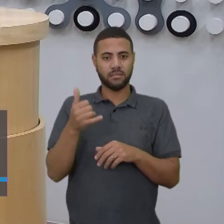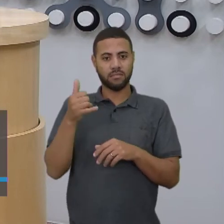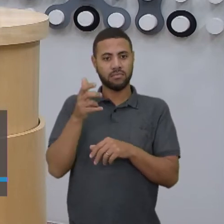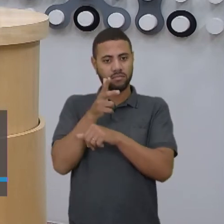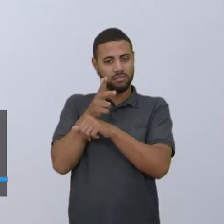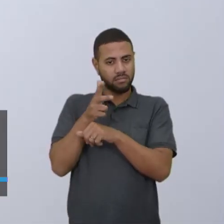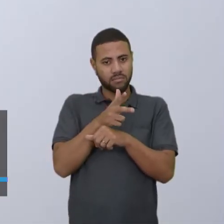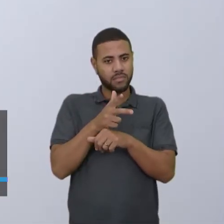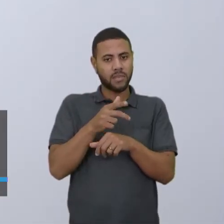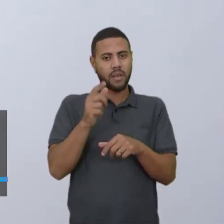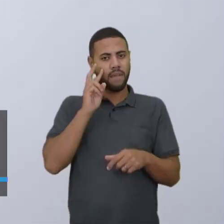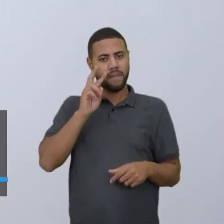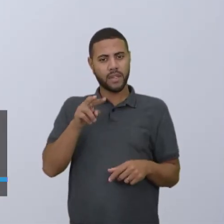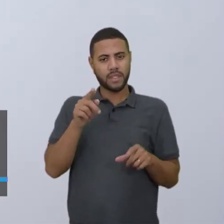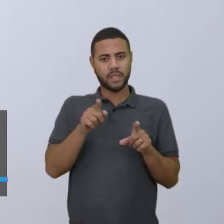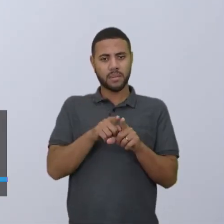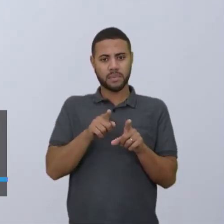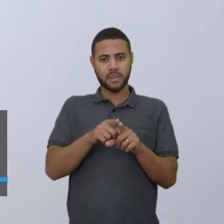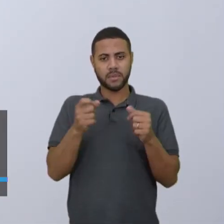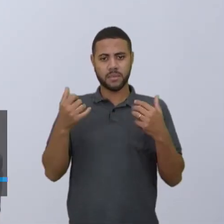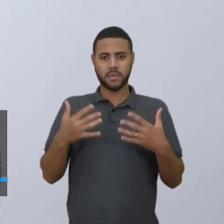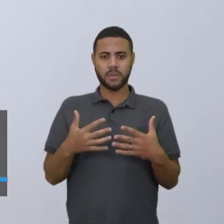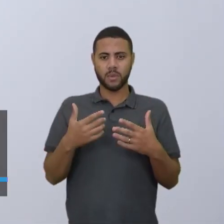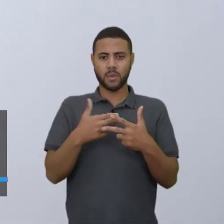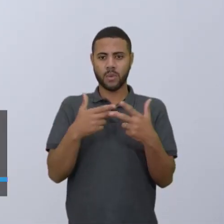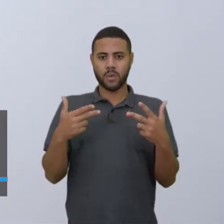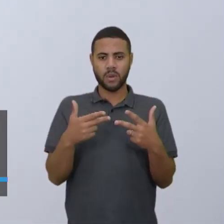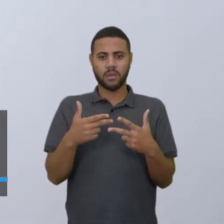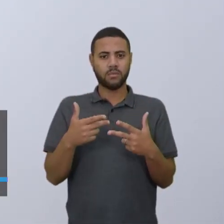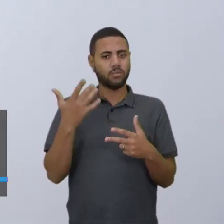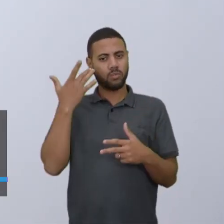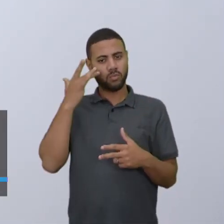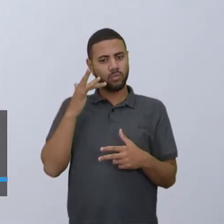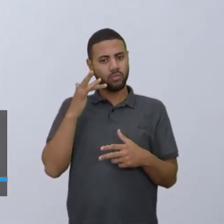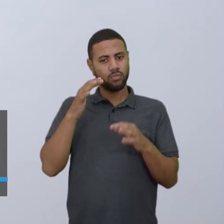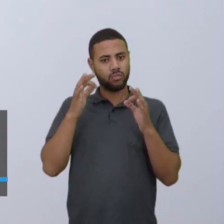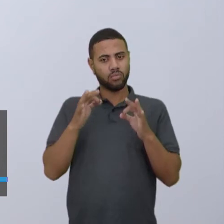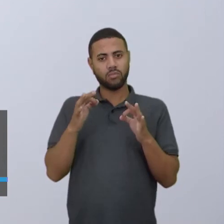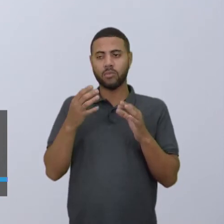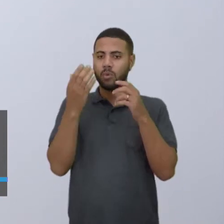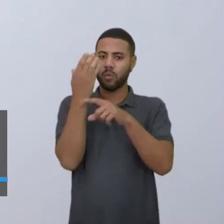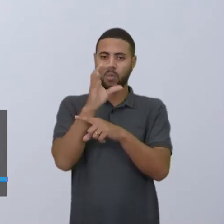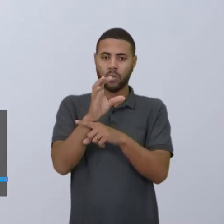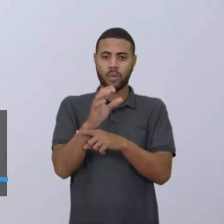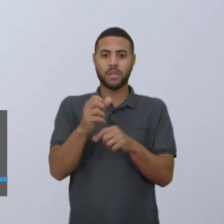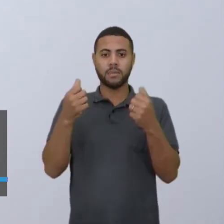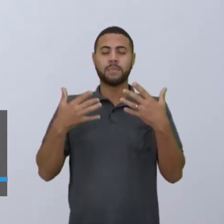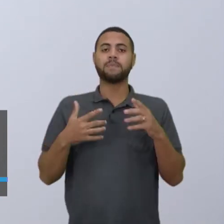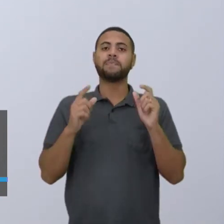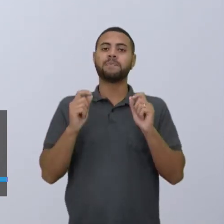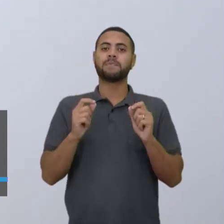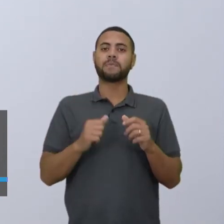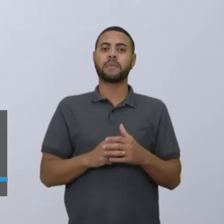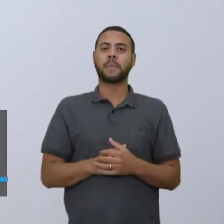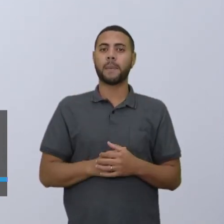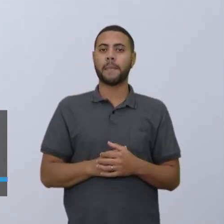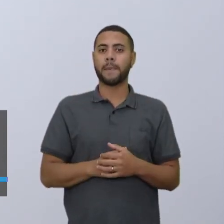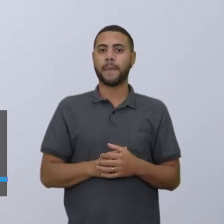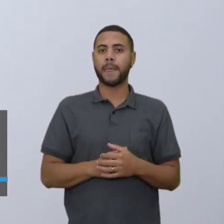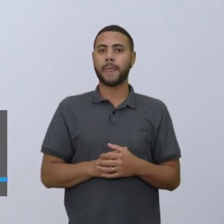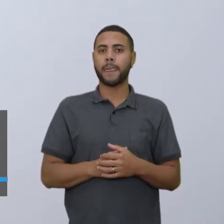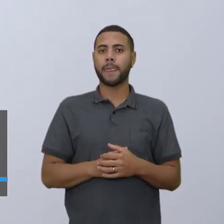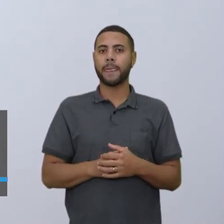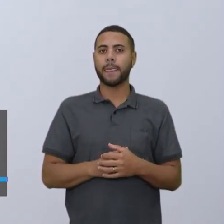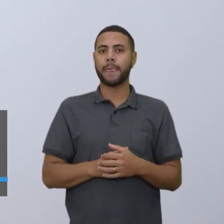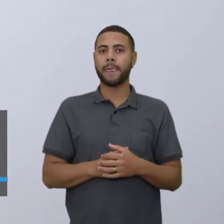assim, e eu vi que em certo momento ela falou uma coisa, não sei se chegou a ir ao ar, mas ela falou assim que, olha, a gente